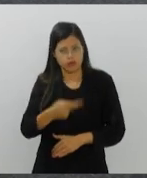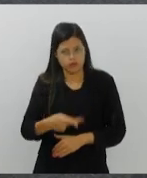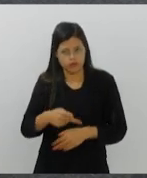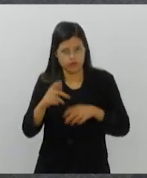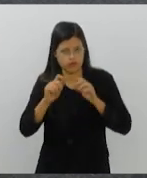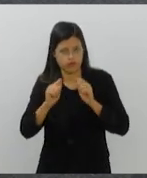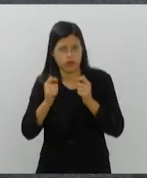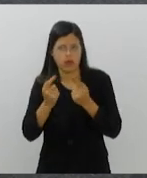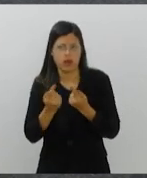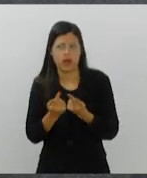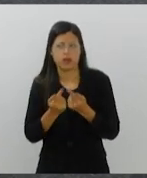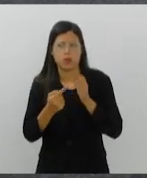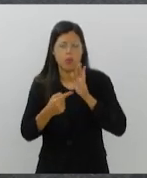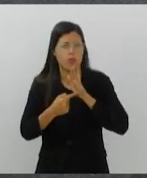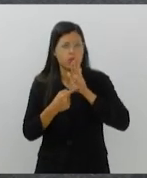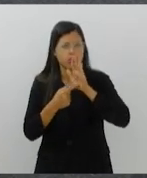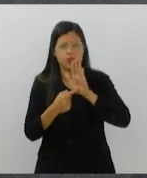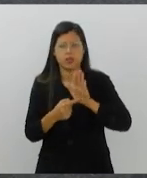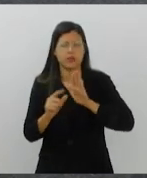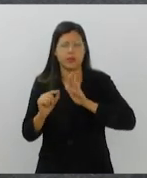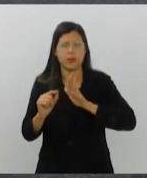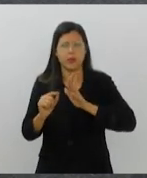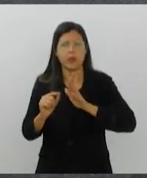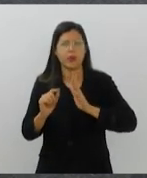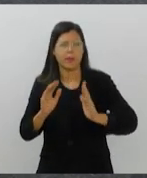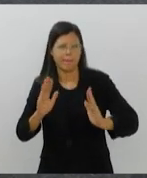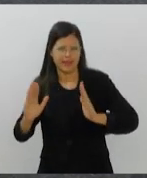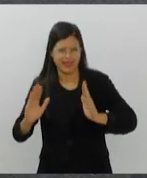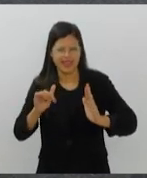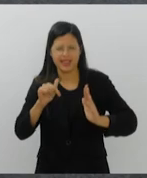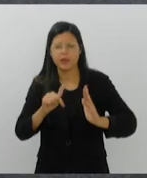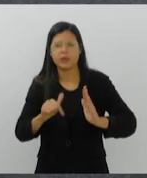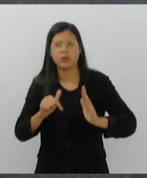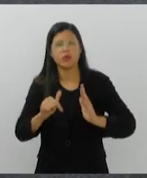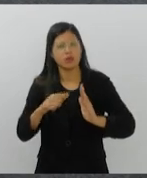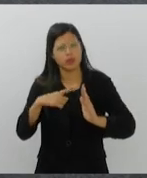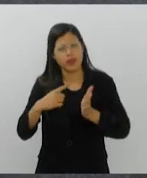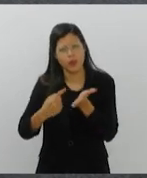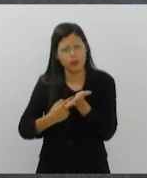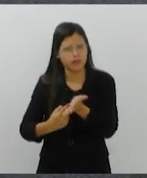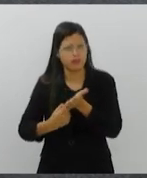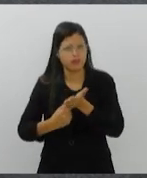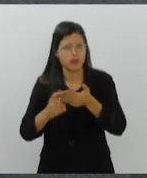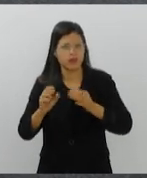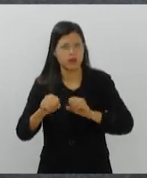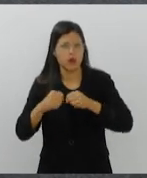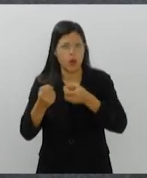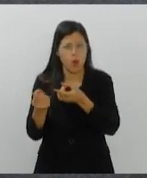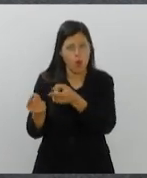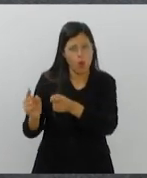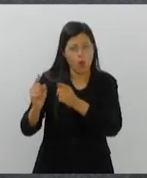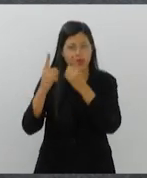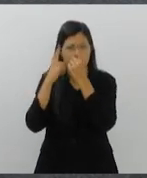demonstrado, através dos seus mandatos, o compromisso com o enfrentamento à violência contra